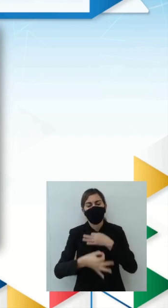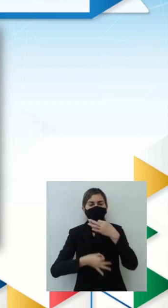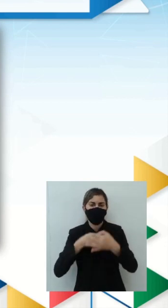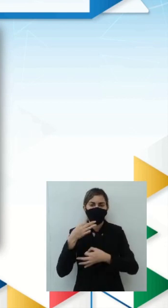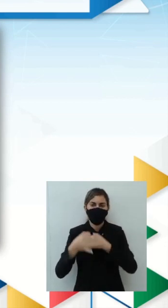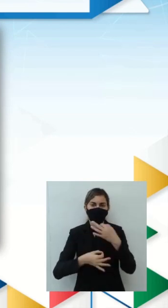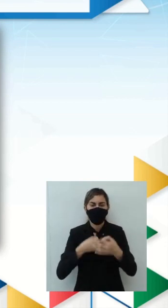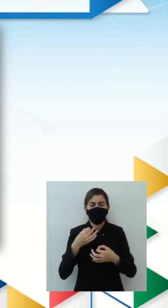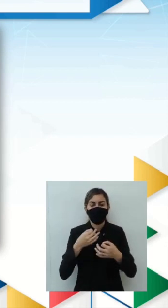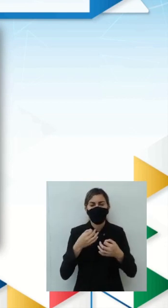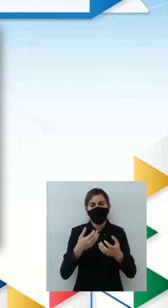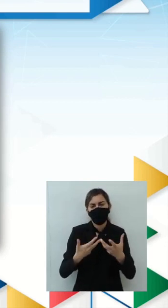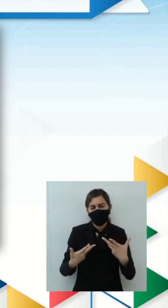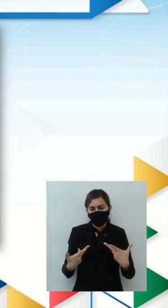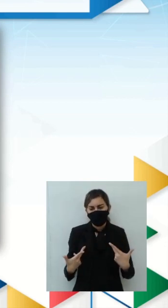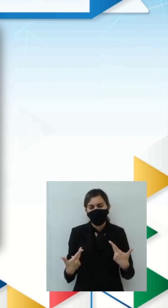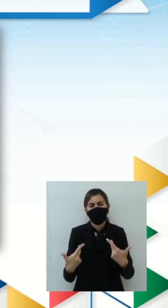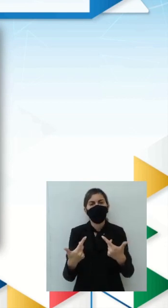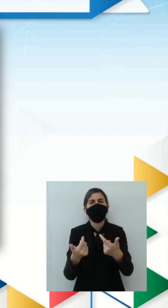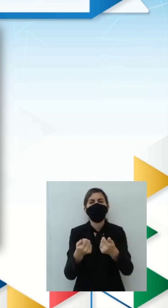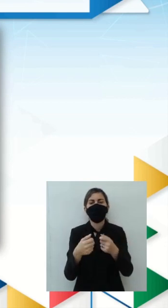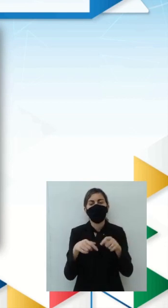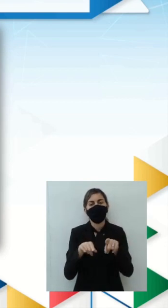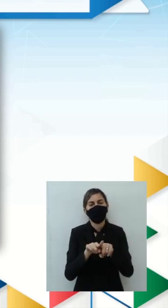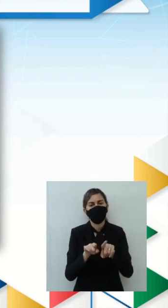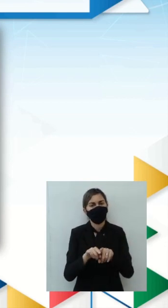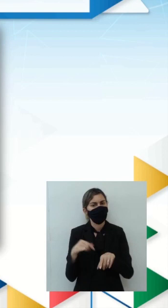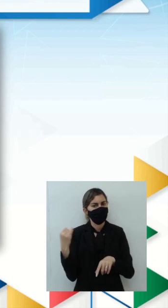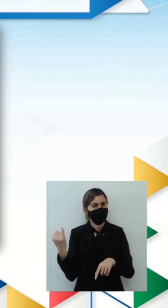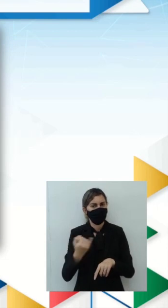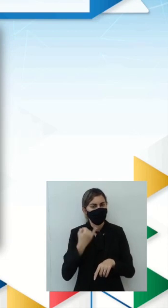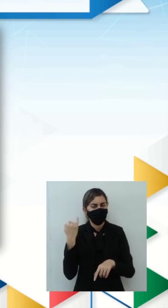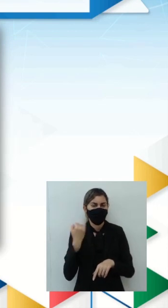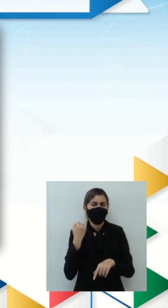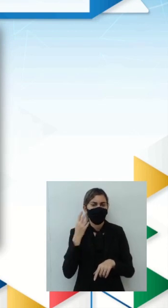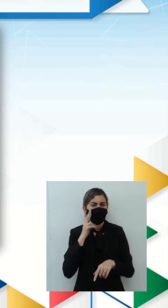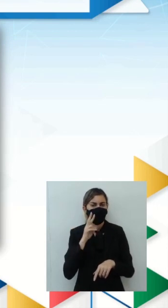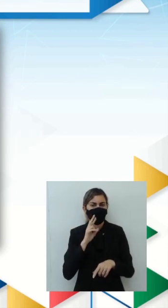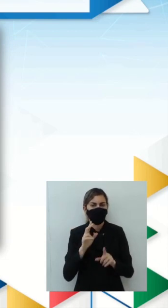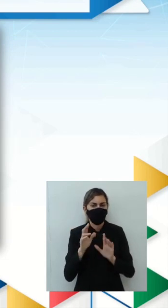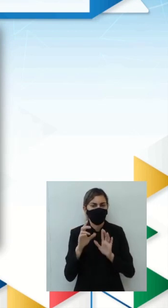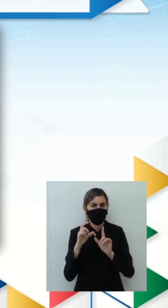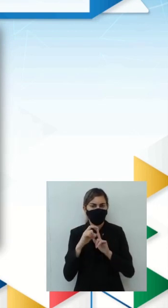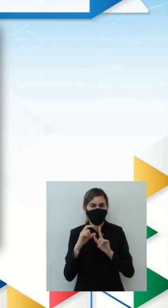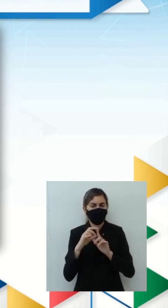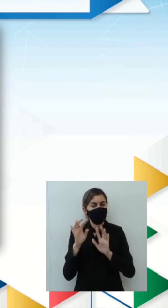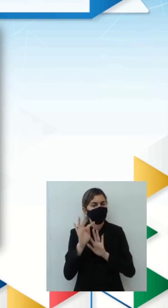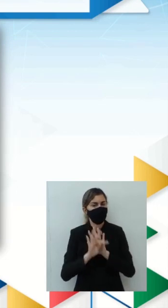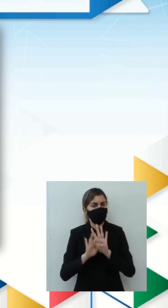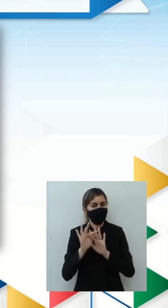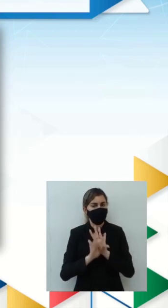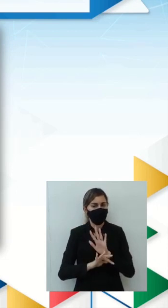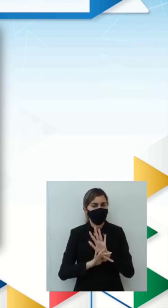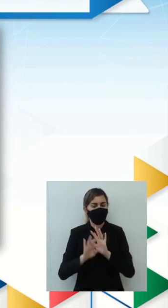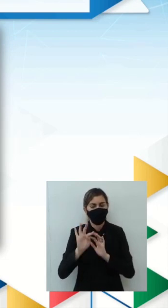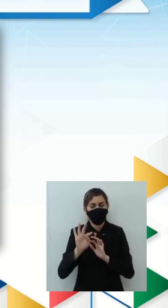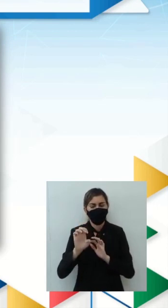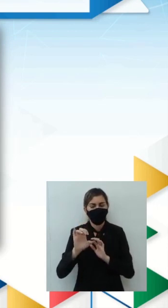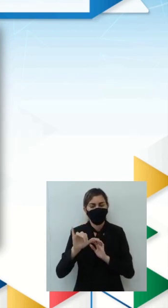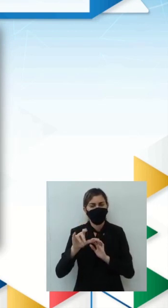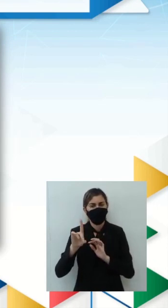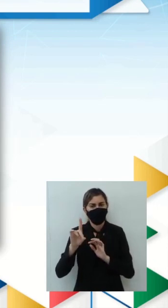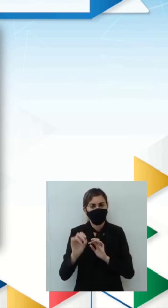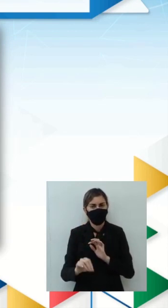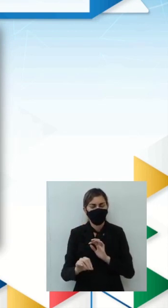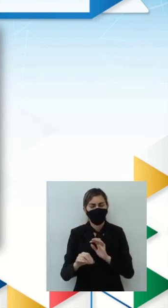e da persuasão. Também um ponto importante, lembrar que a palavra texto vem de tecido, aquilo